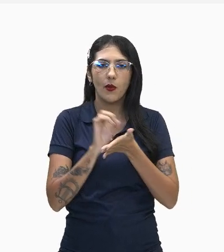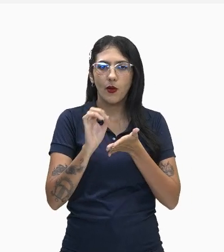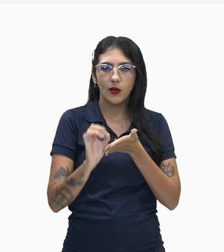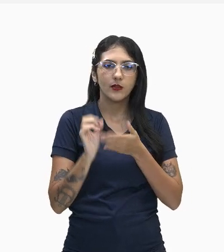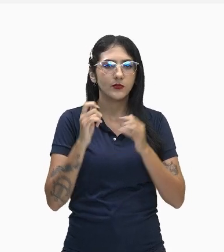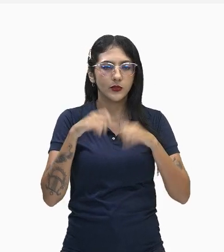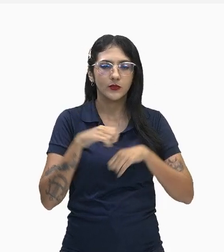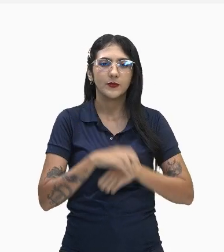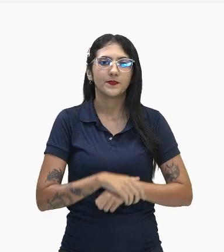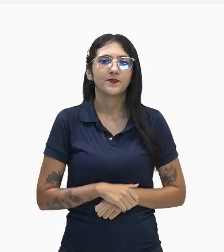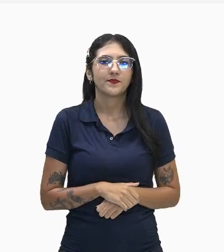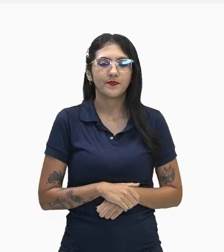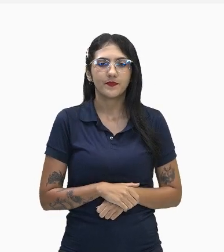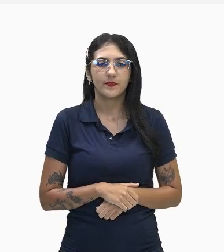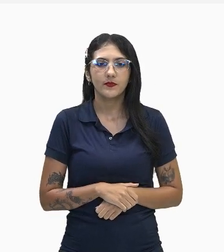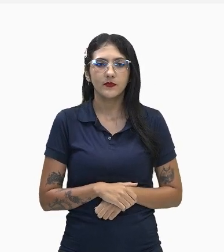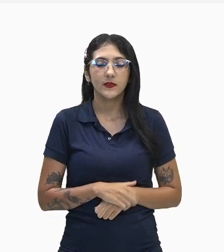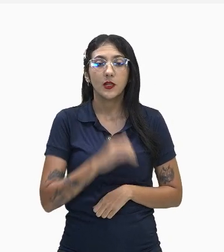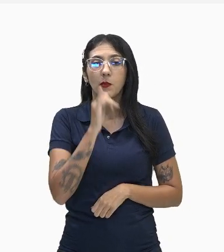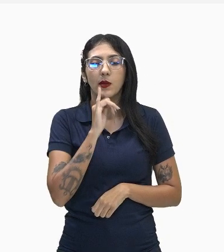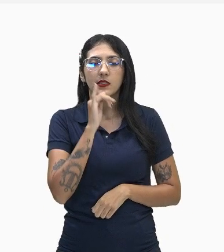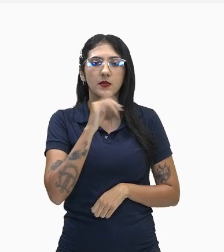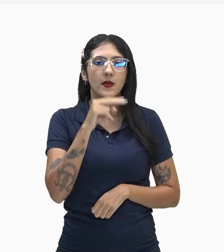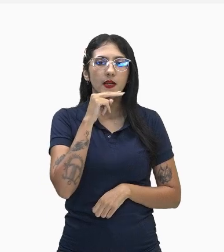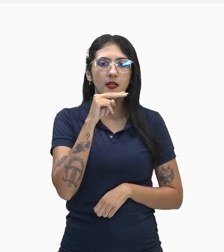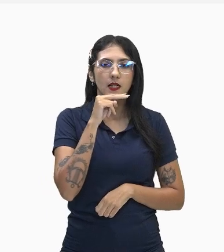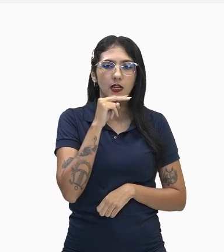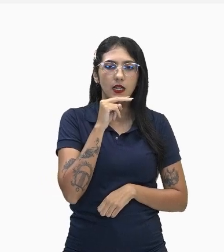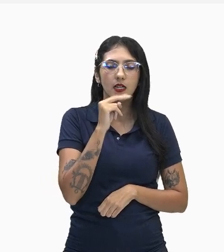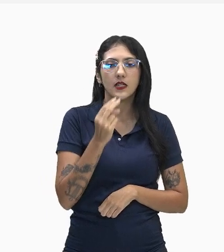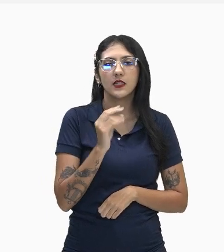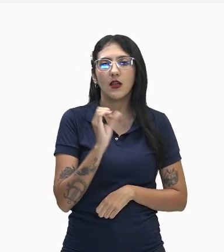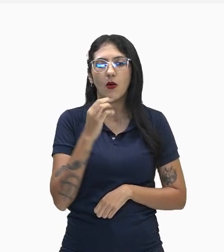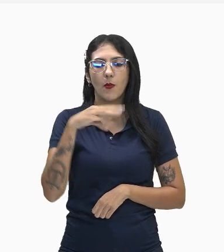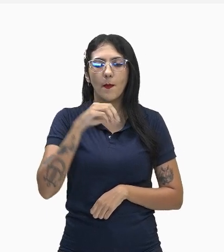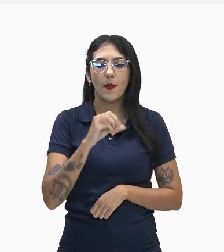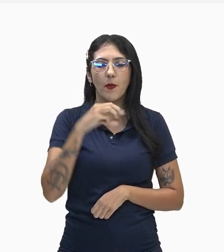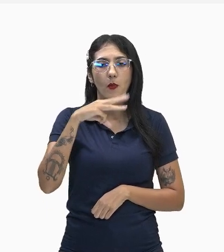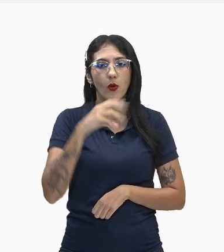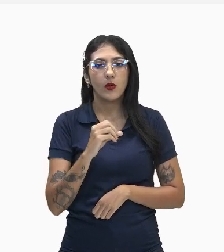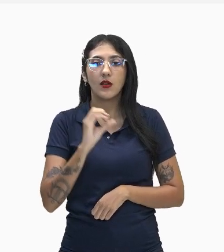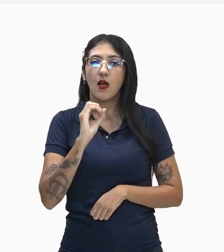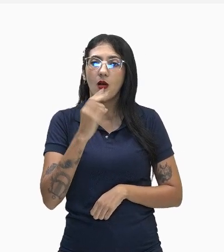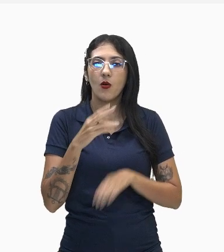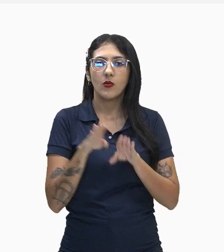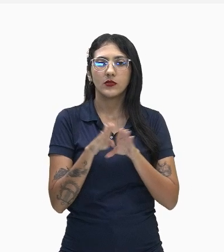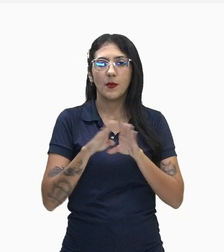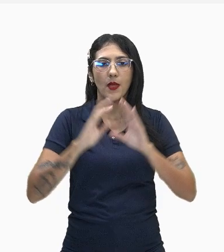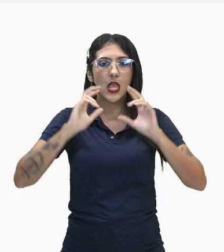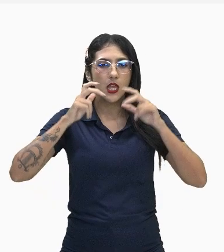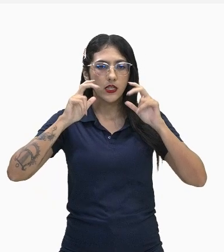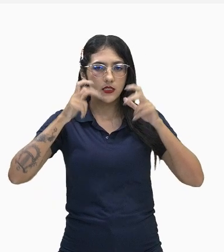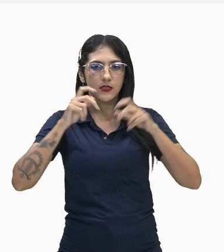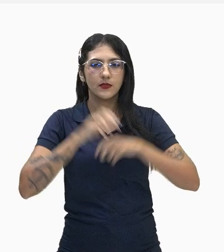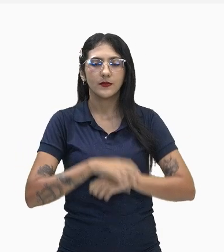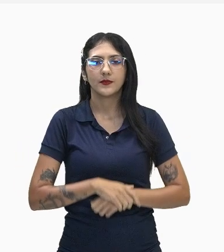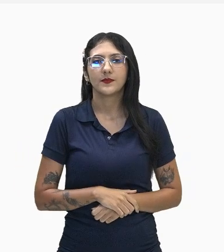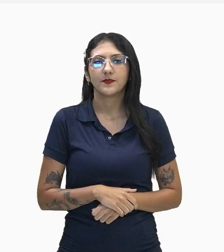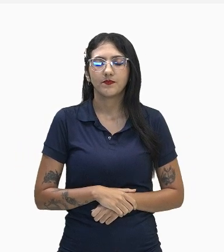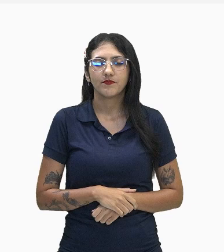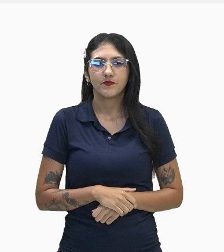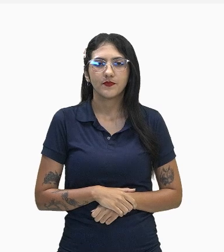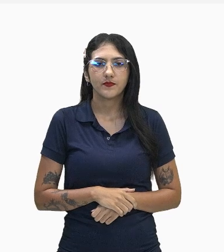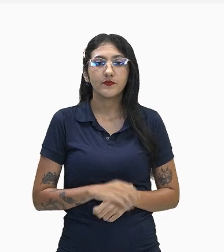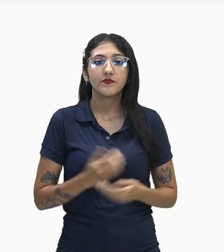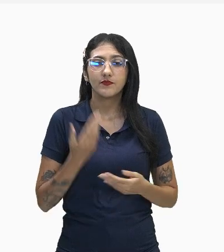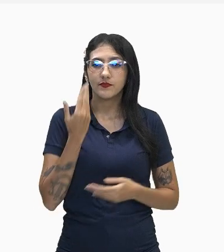como exemplo matérias-primas como a cana-de-açúcar, a mamona e o milho. Então, nestas próximas imagens, vocês podem observar